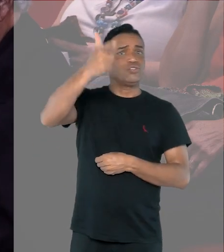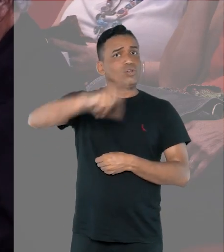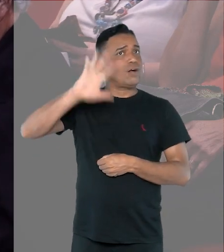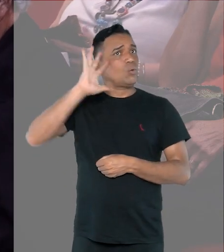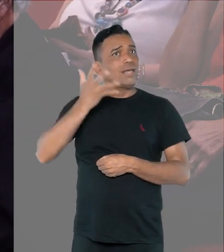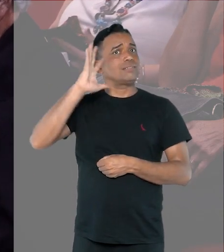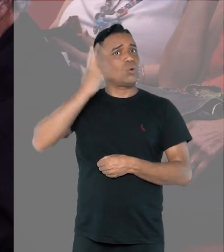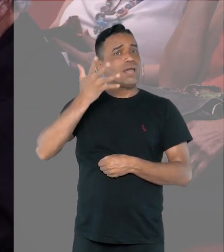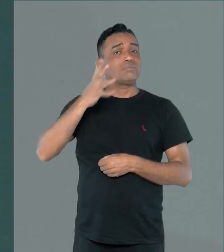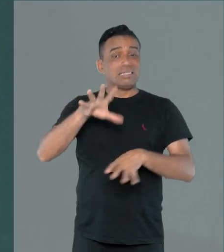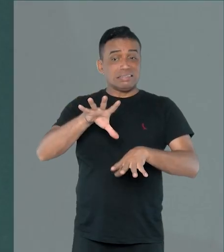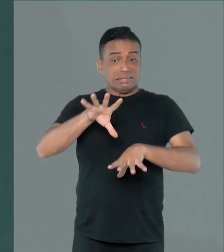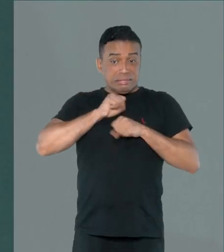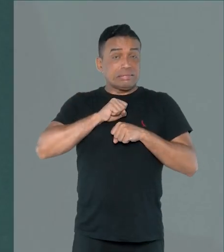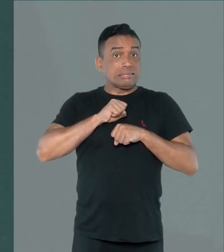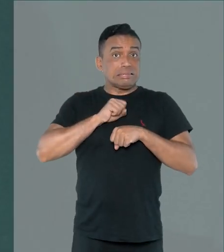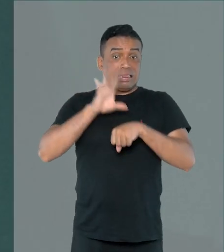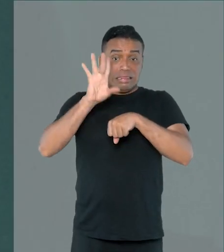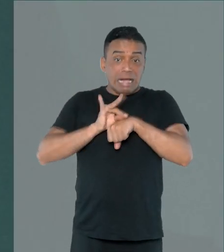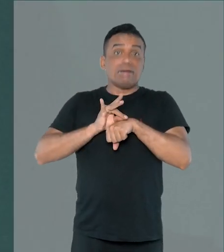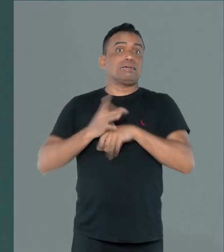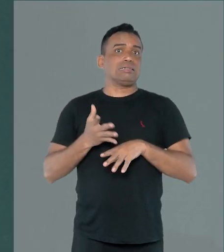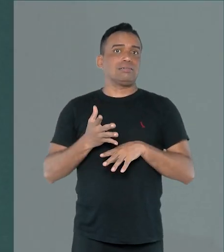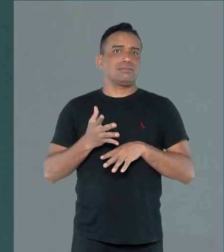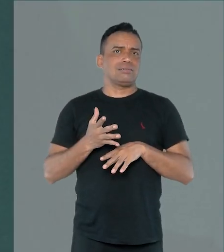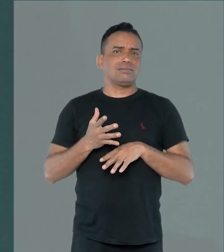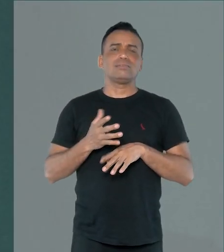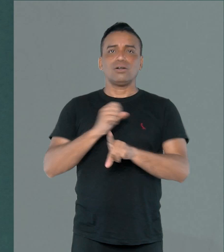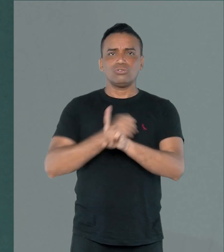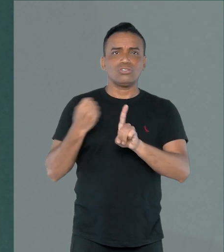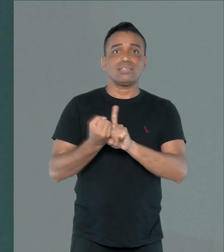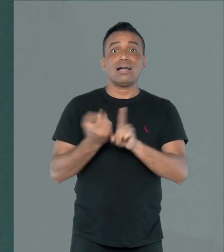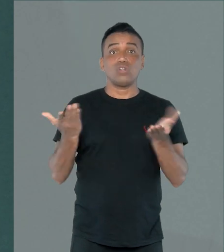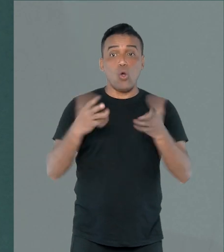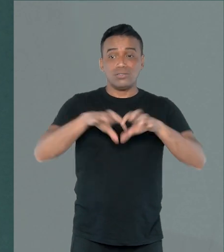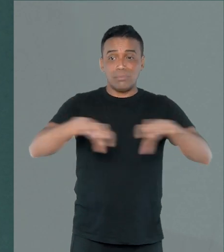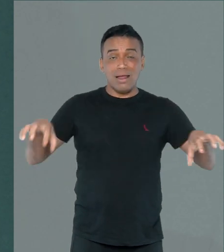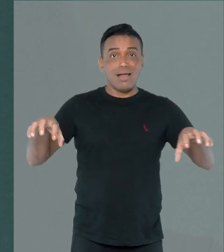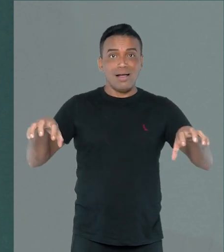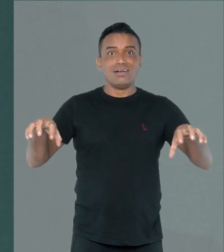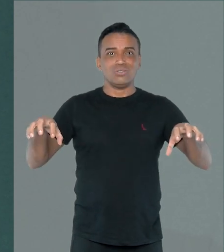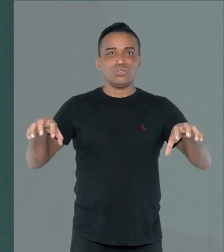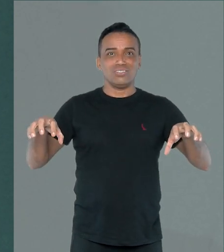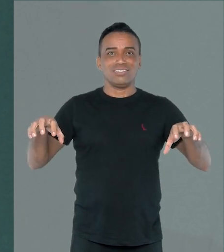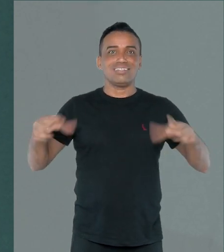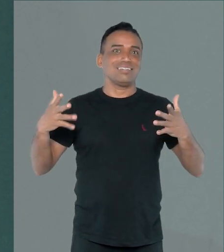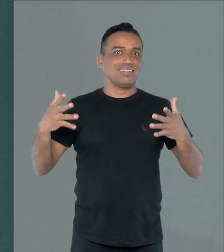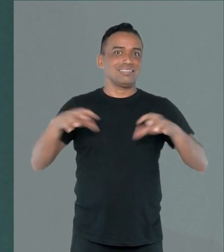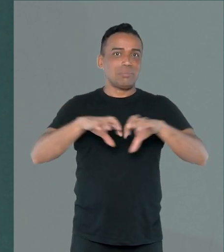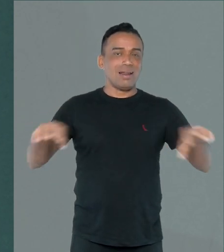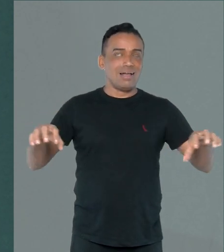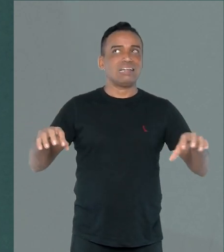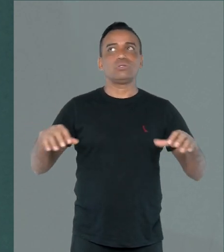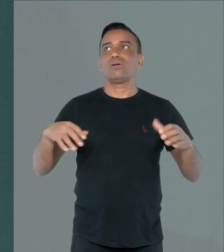aquilo. Então, é uma sociedade dividida entre os conservadores e os progressistas, que estão falando de modernidade, né? Que estão